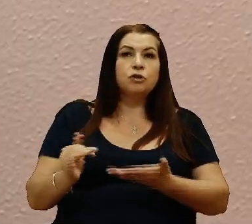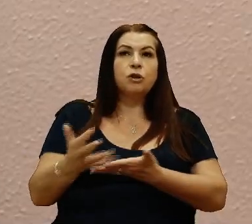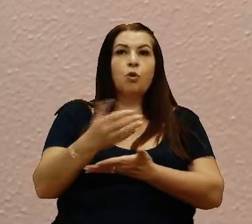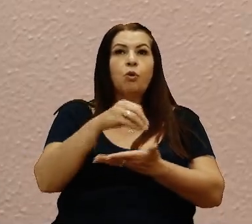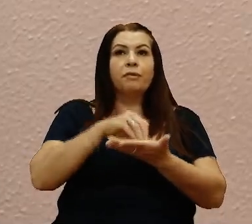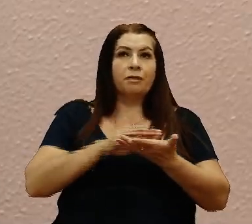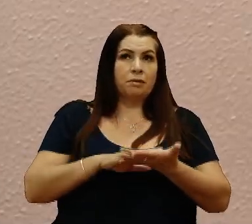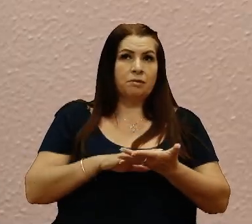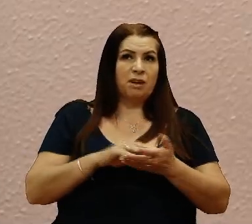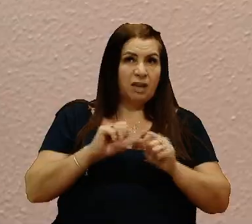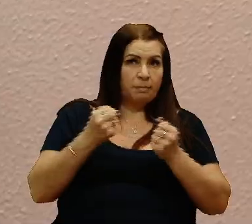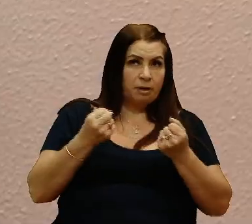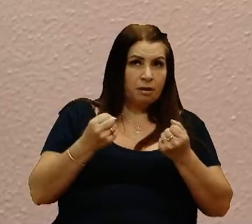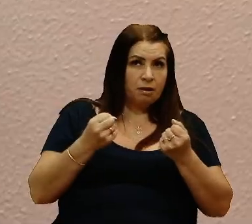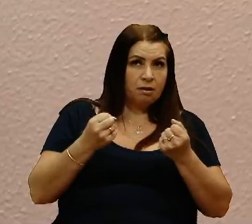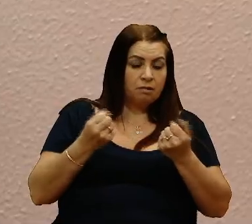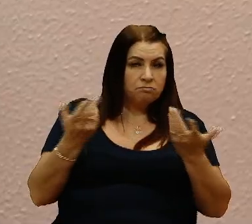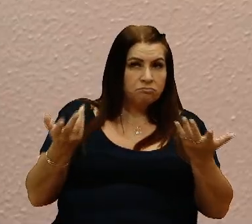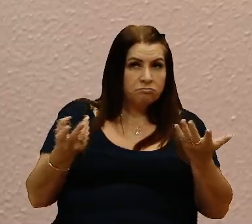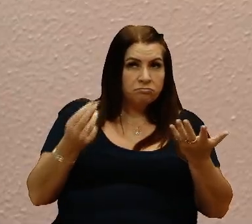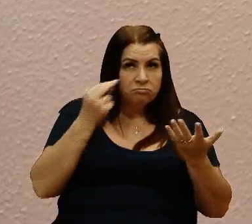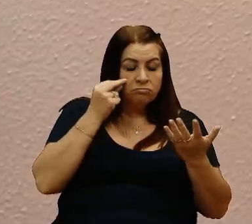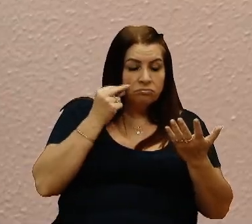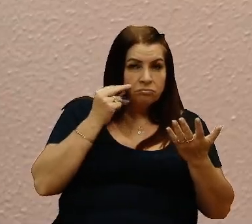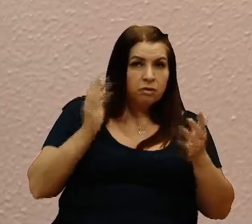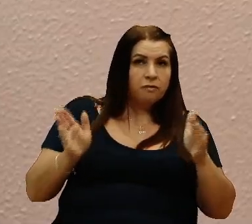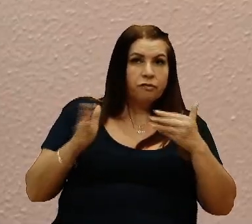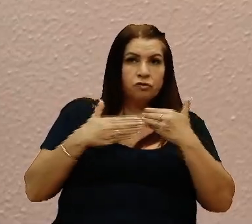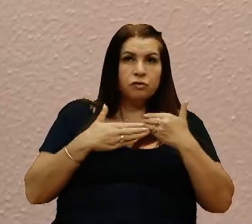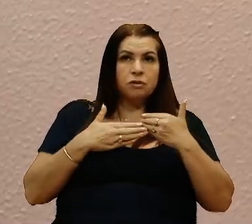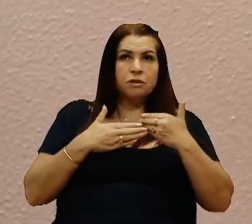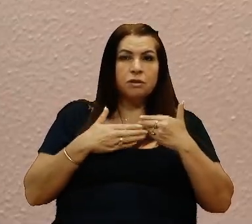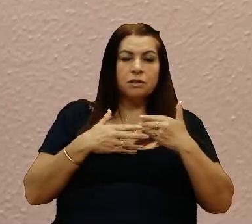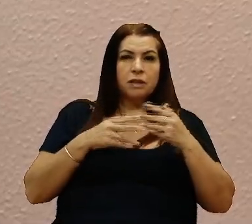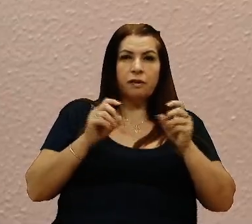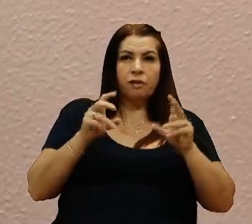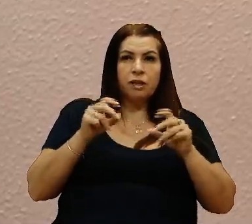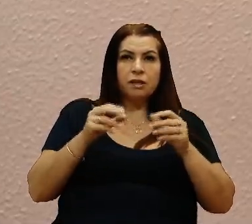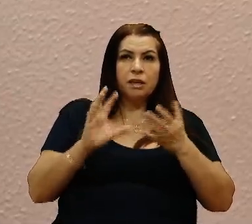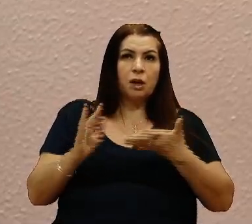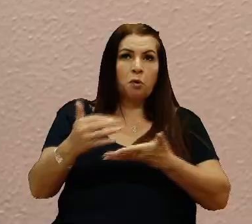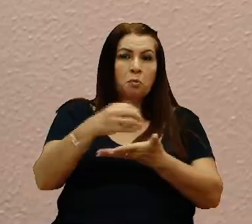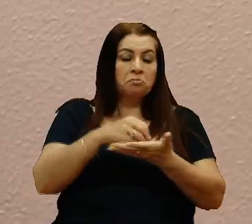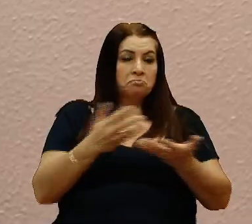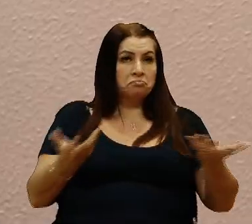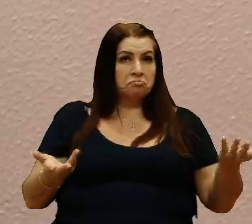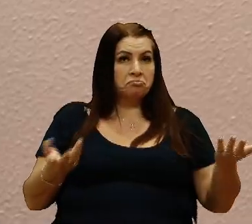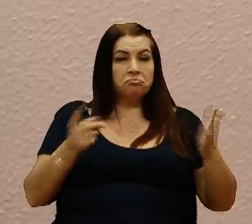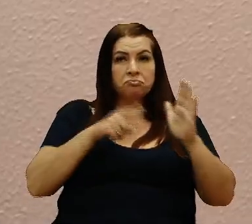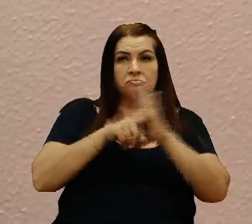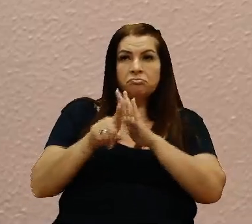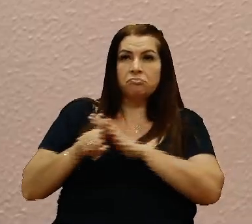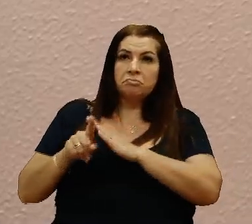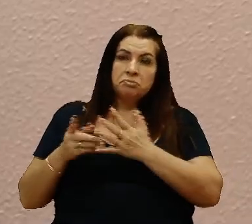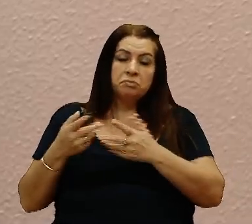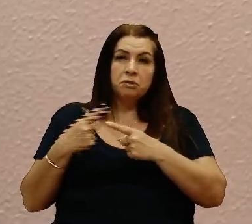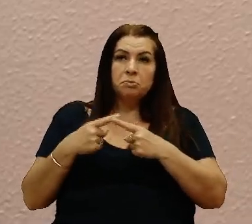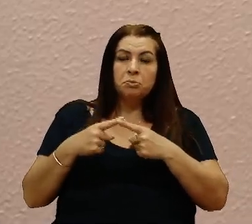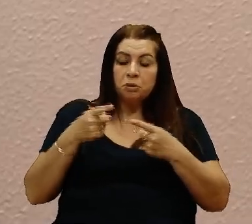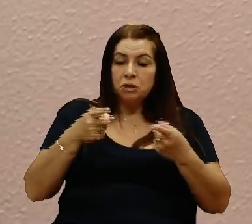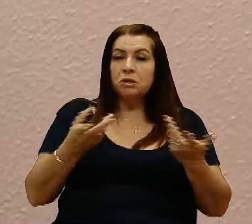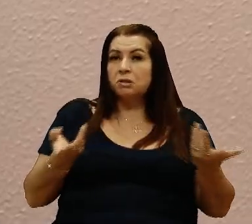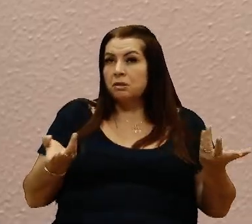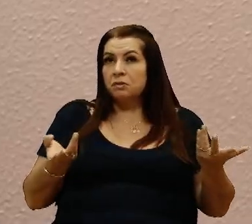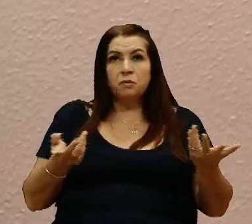a Codeca, vereador Libardi, de fato? É fechar? É privatizar a Codeca? Fica o nosso questionamento, porque se é isso, não foi